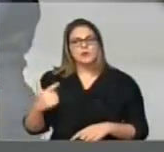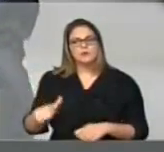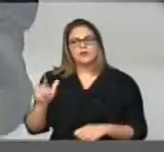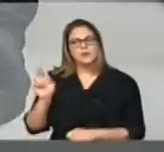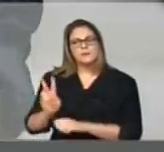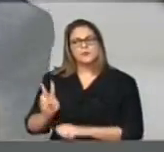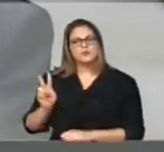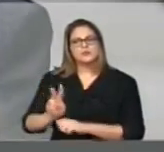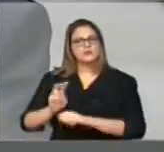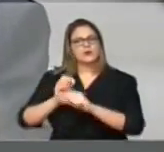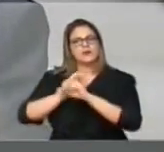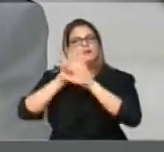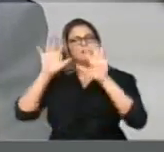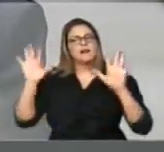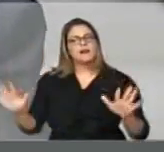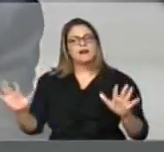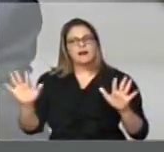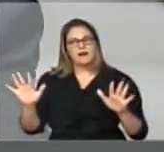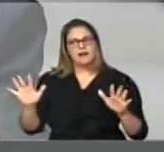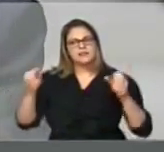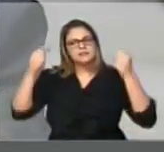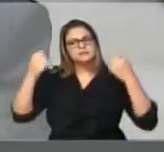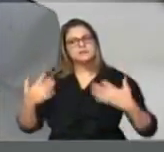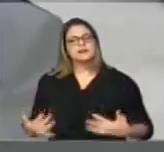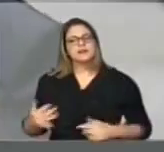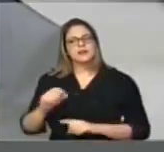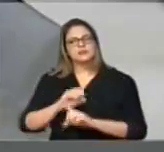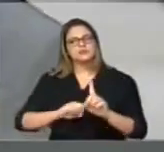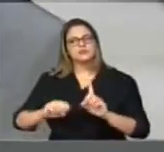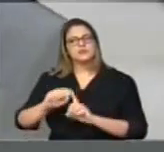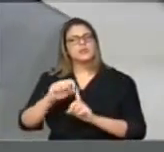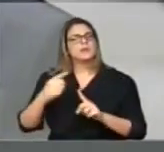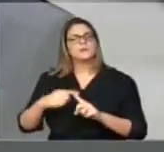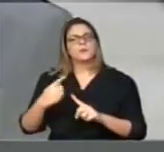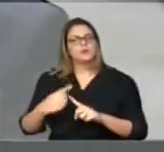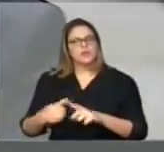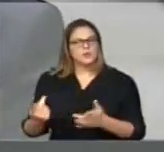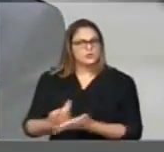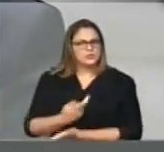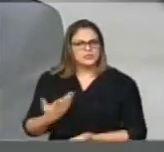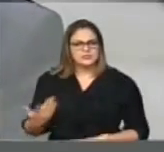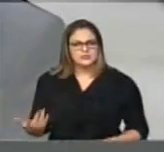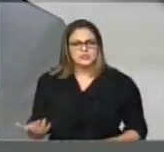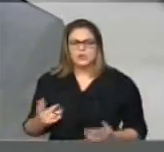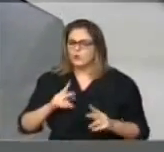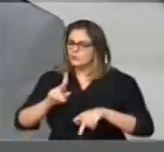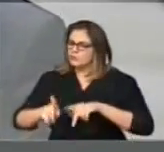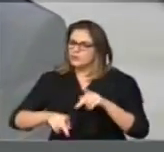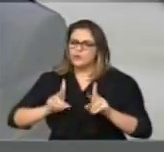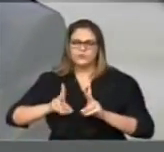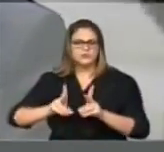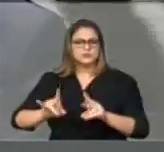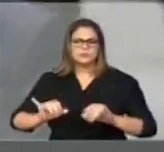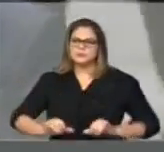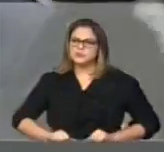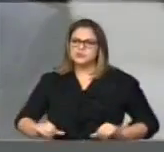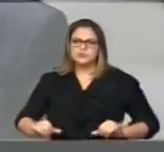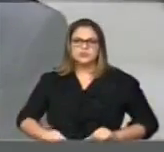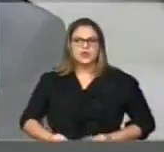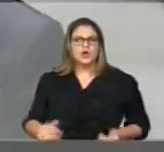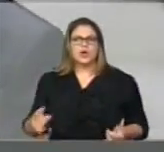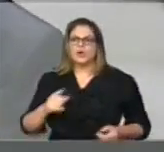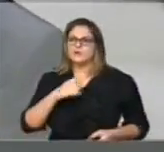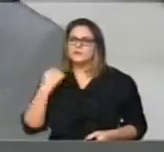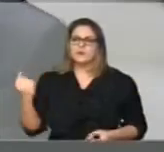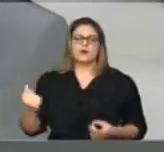que esclareça a sociedade sobre as causas, e quem paga a conta é o povo que foi atingido,